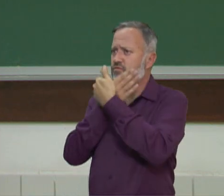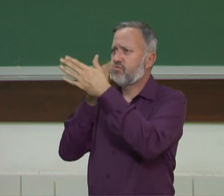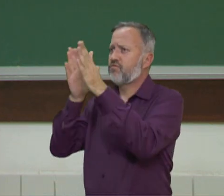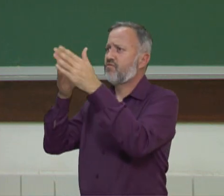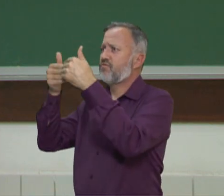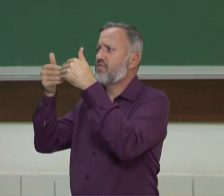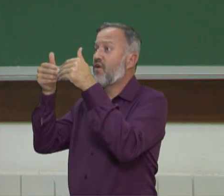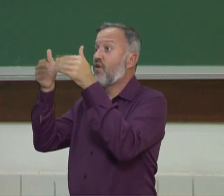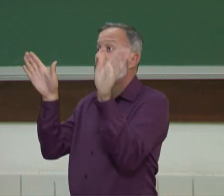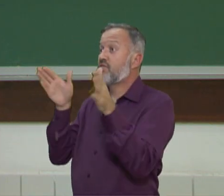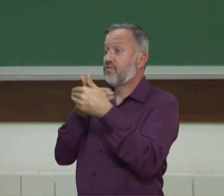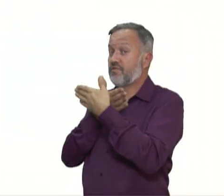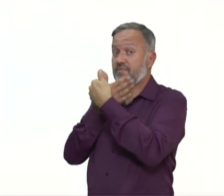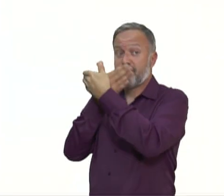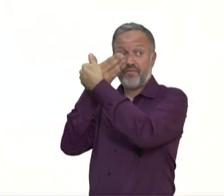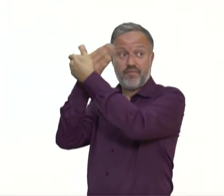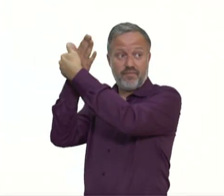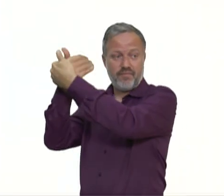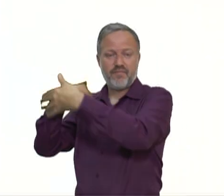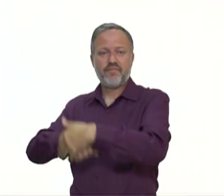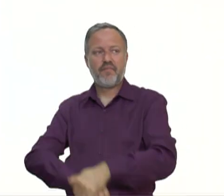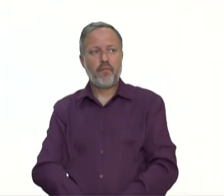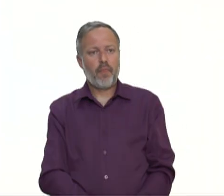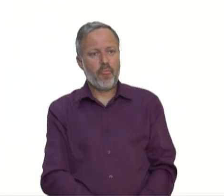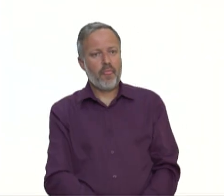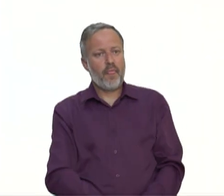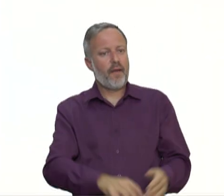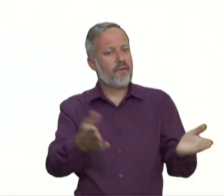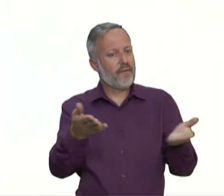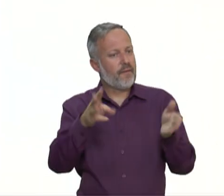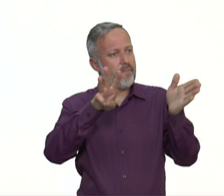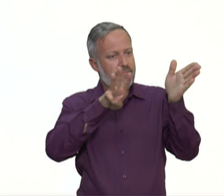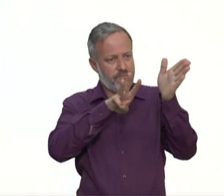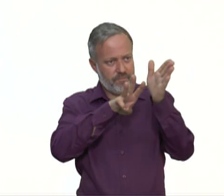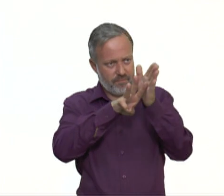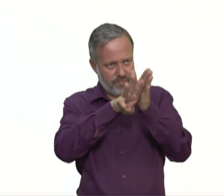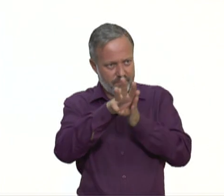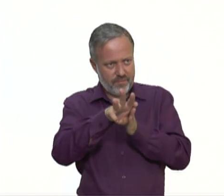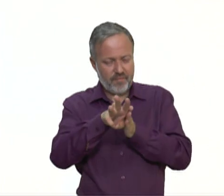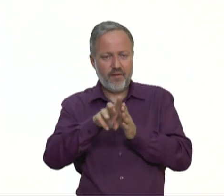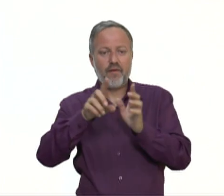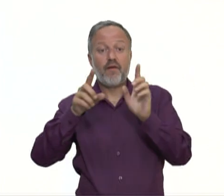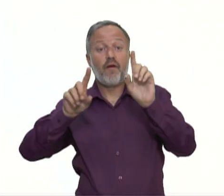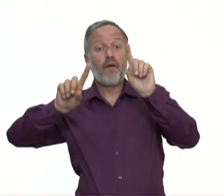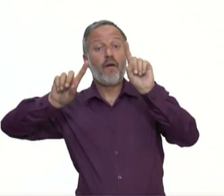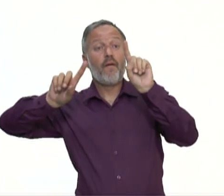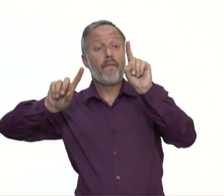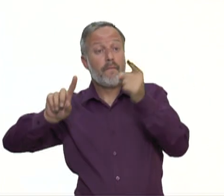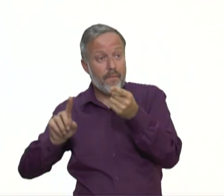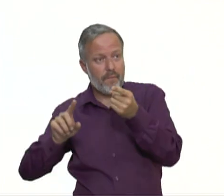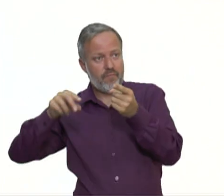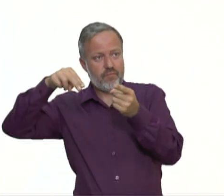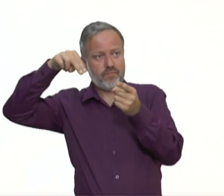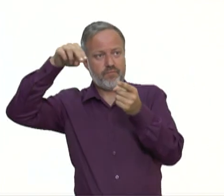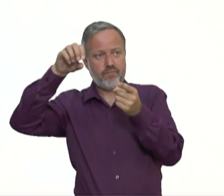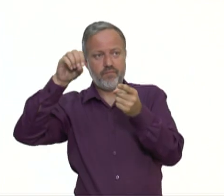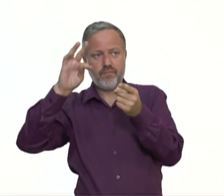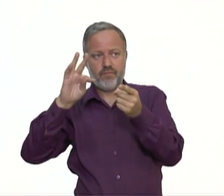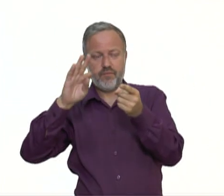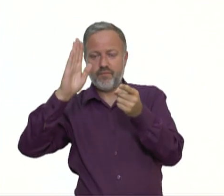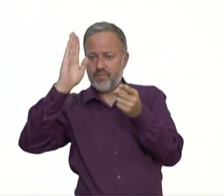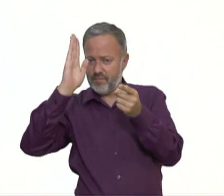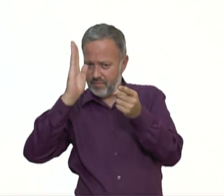Exercise number 3. When we came back, the painter blank not to paint